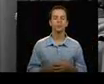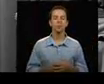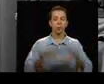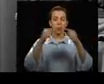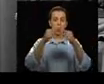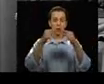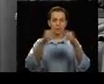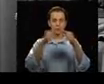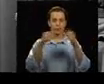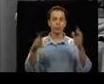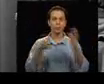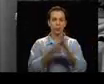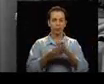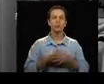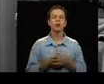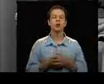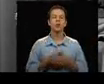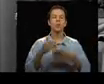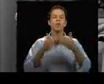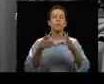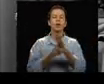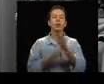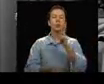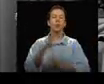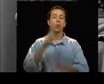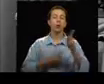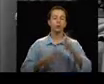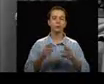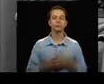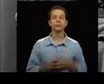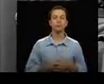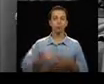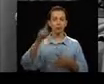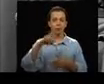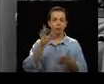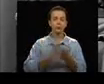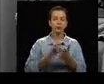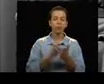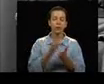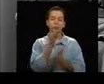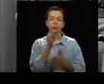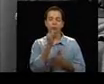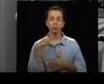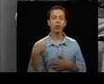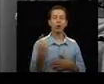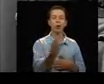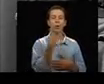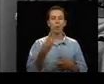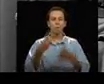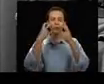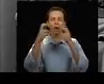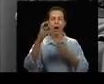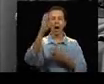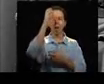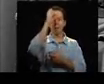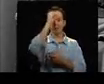hoje, com relação aos movimentos populares, é exatamente